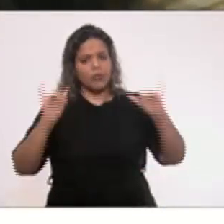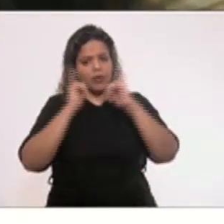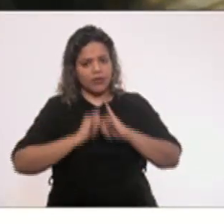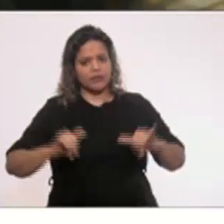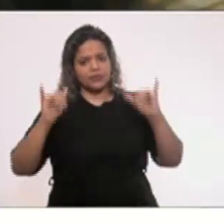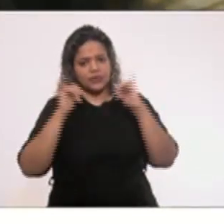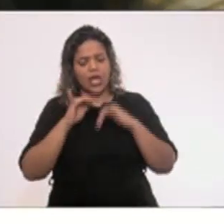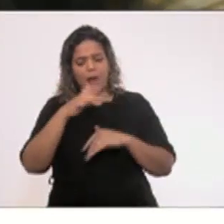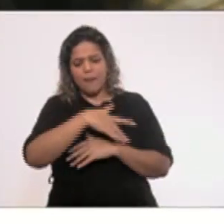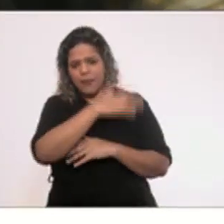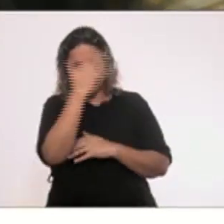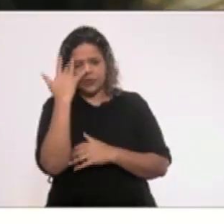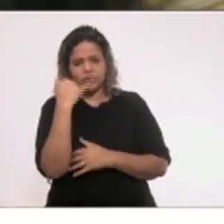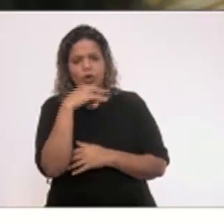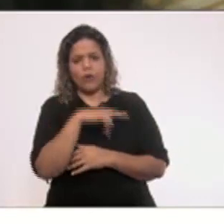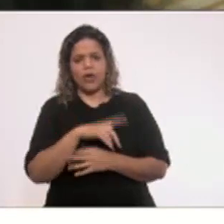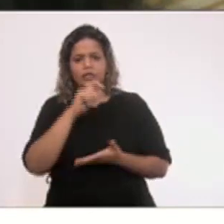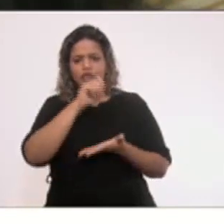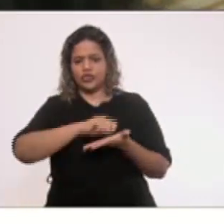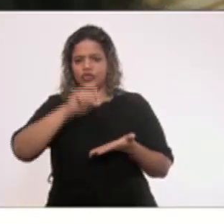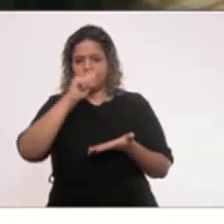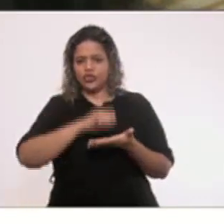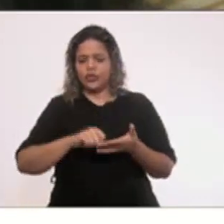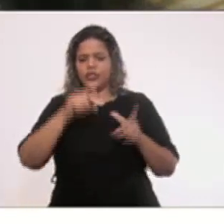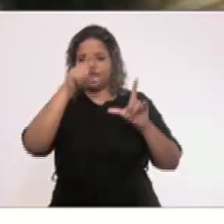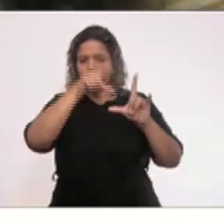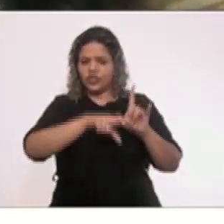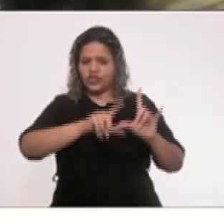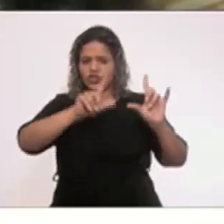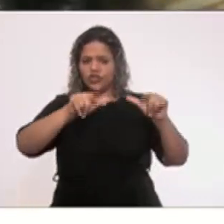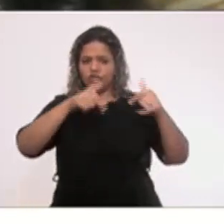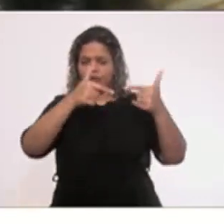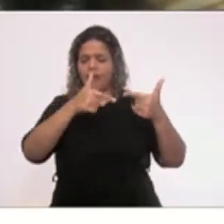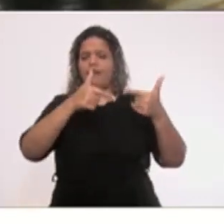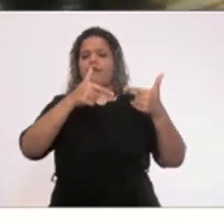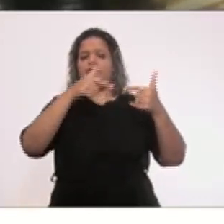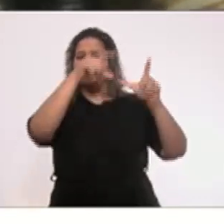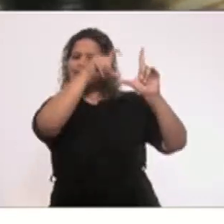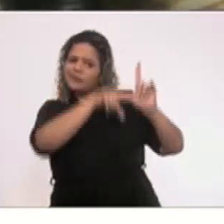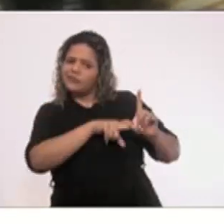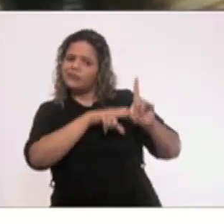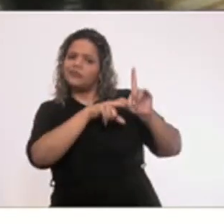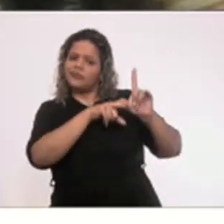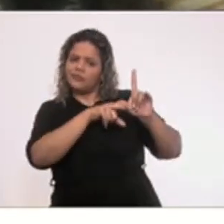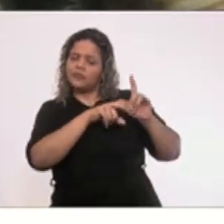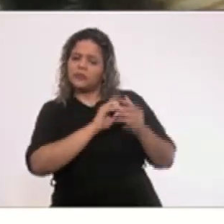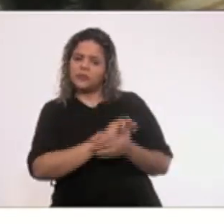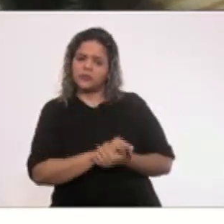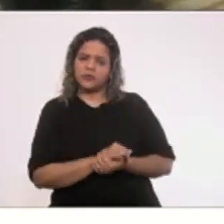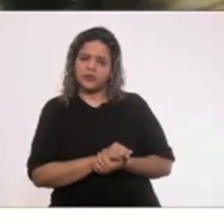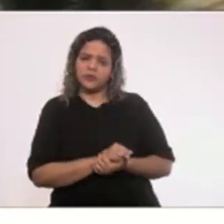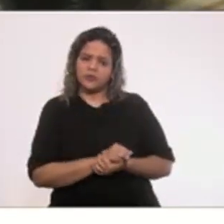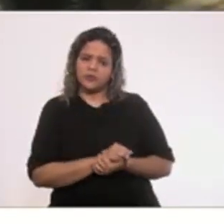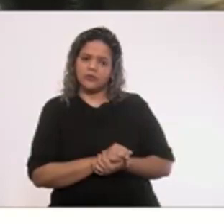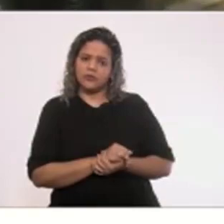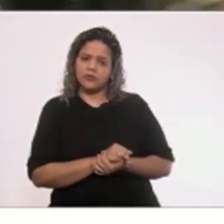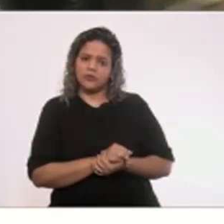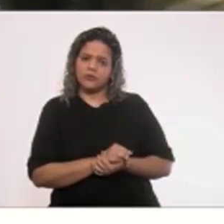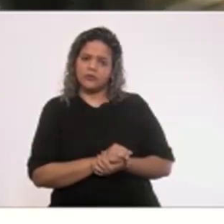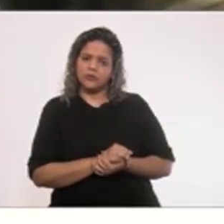dos contribuintes inscritos na dívida ativa do Estado do Rio de Janeiro.